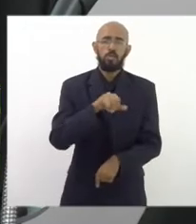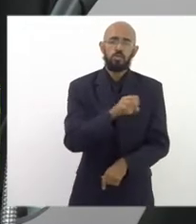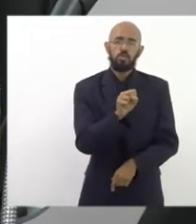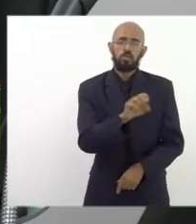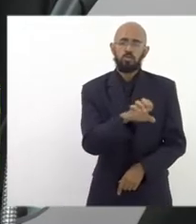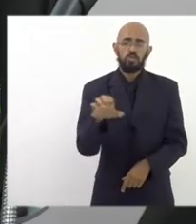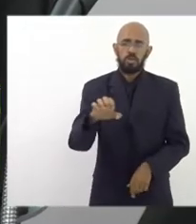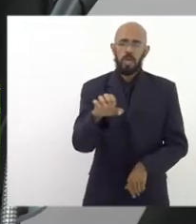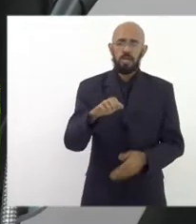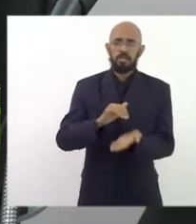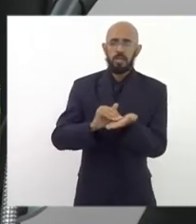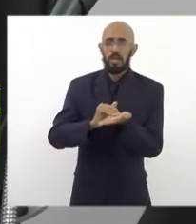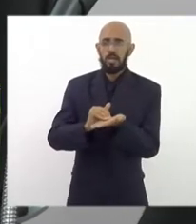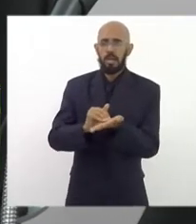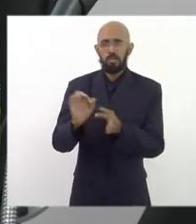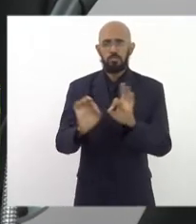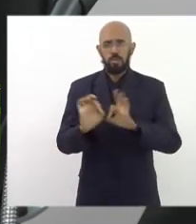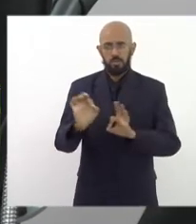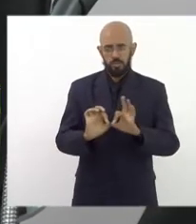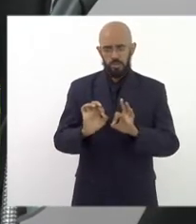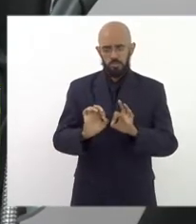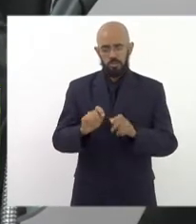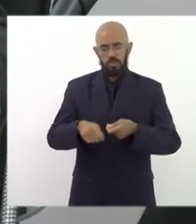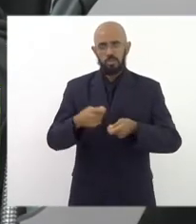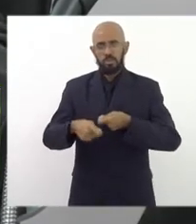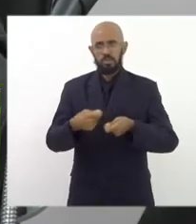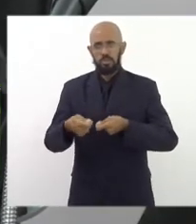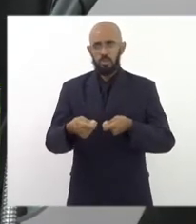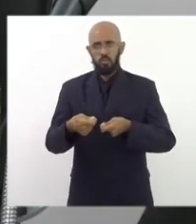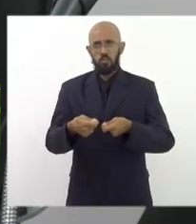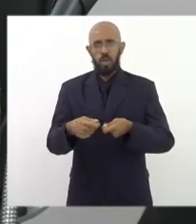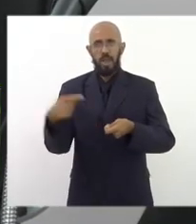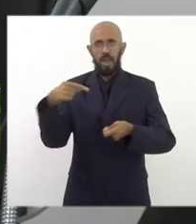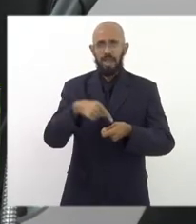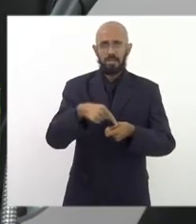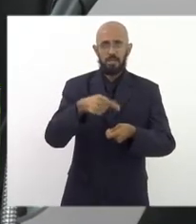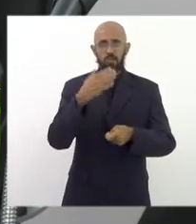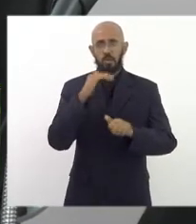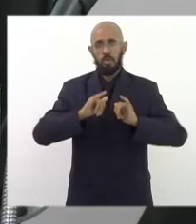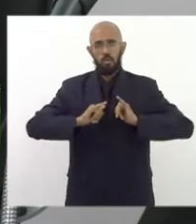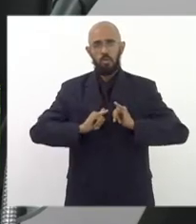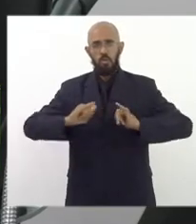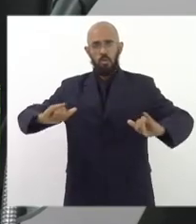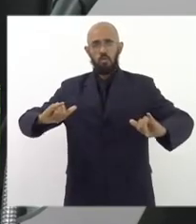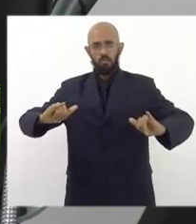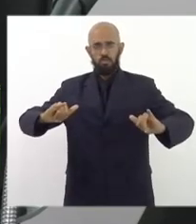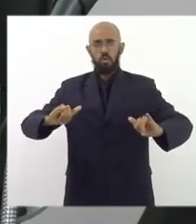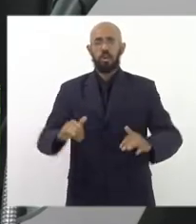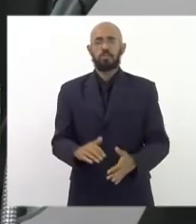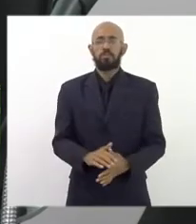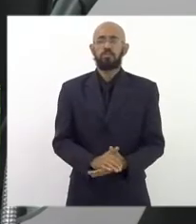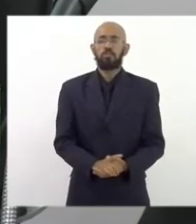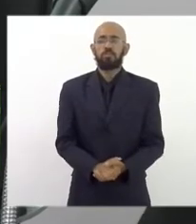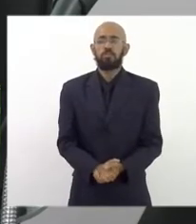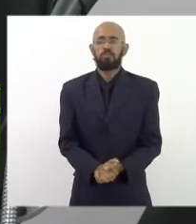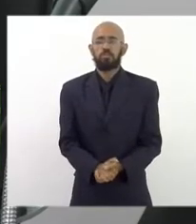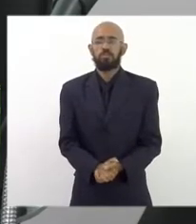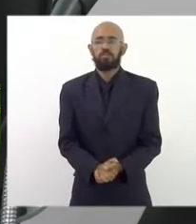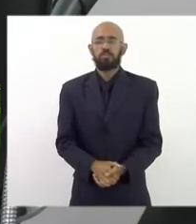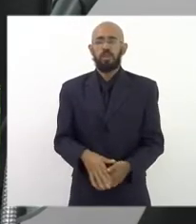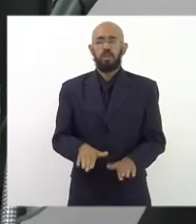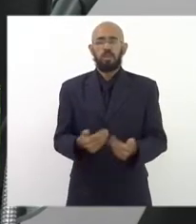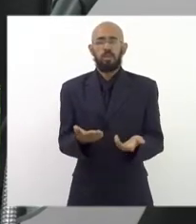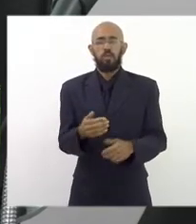Amit, secretário de Planejamento e Gestão. Esta foi a convocação. Então, às